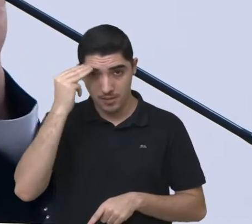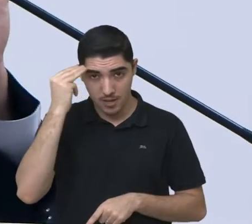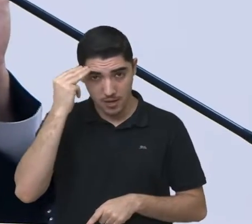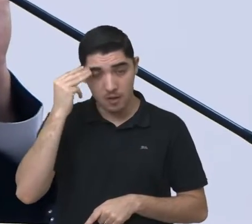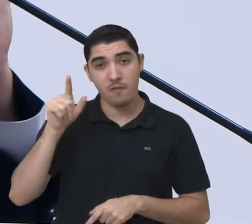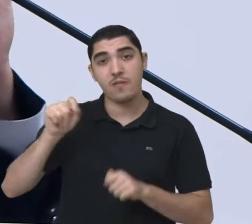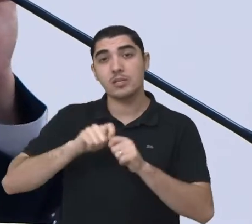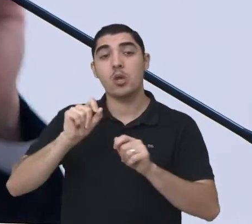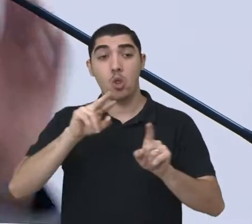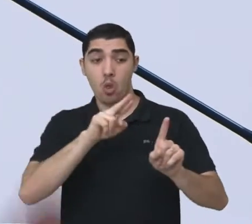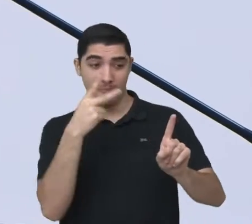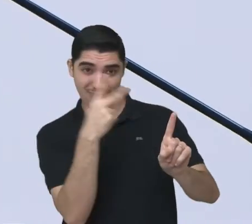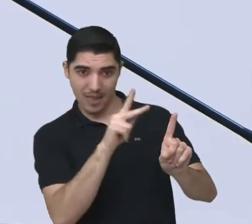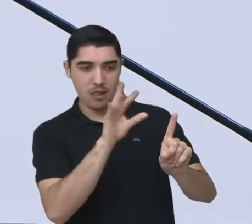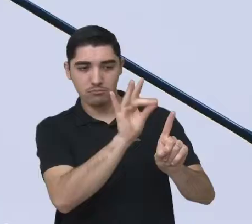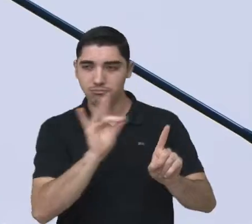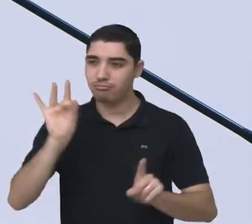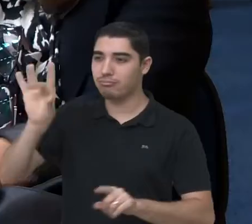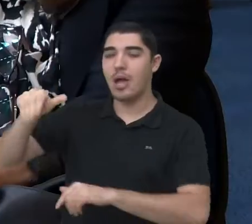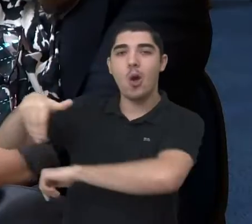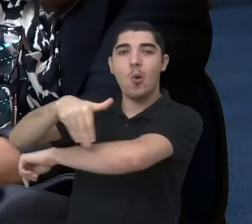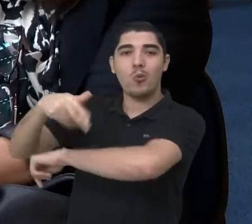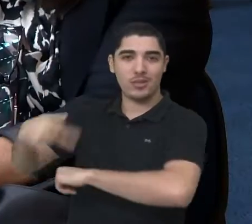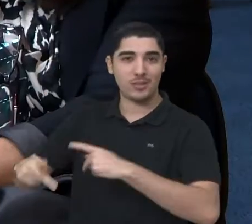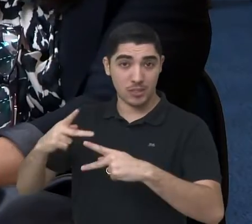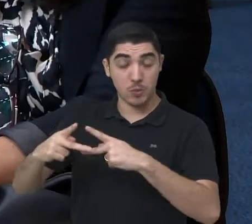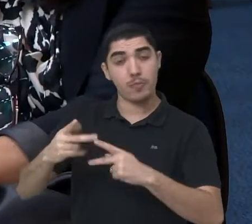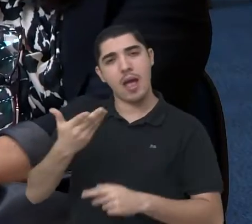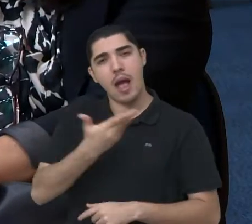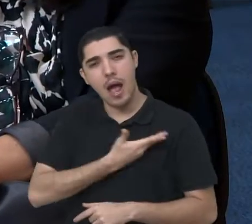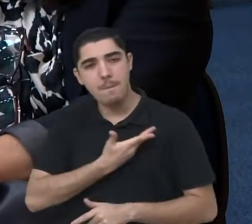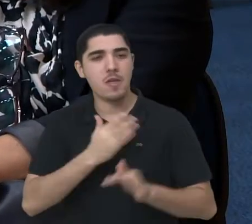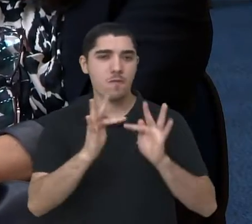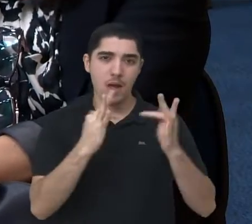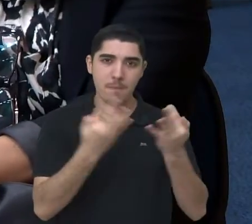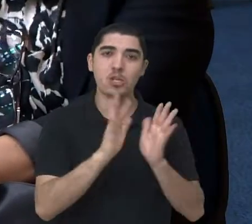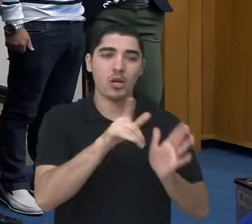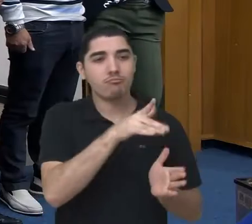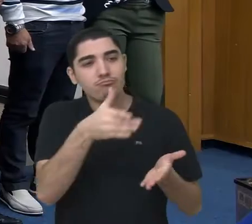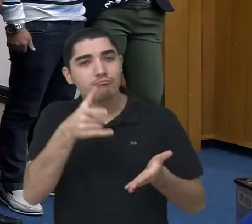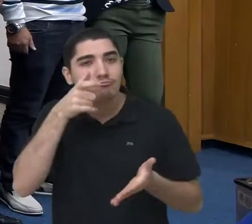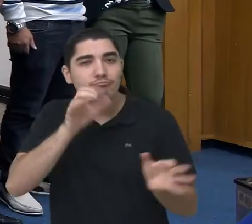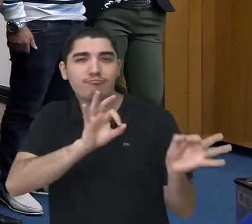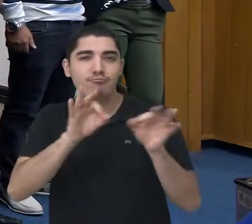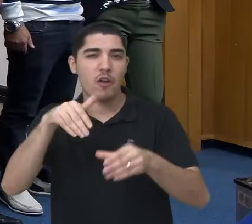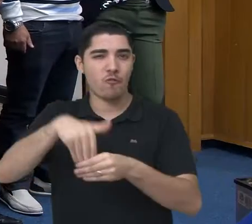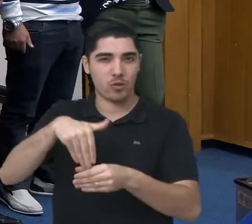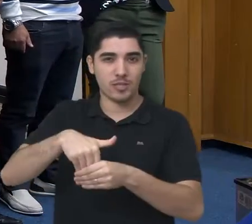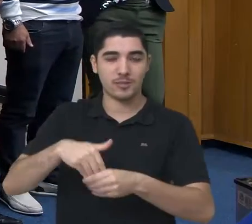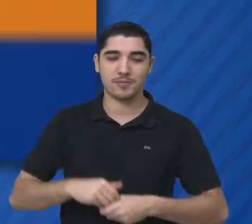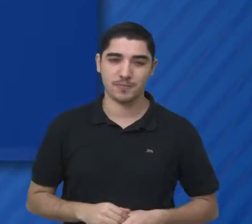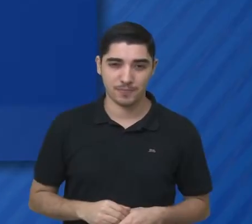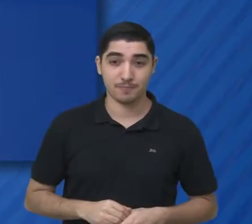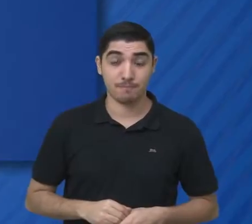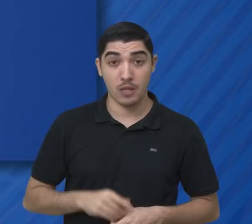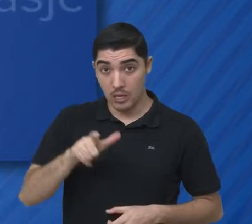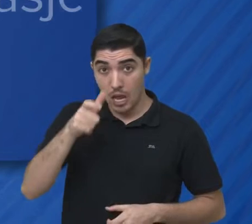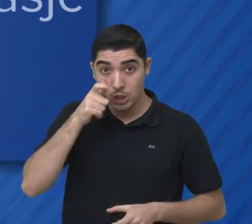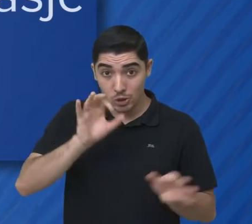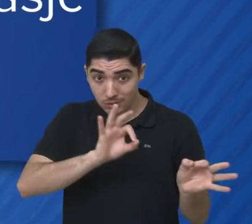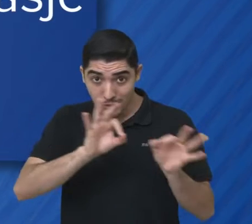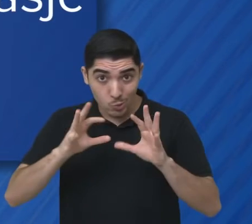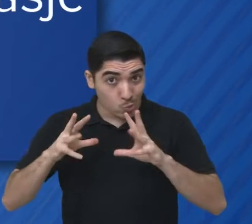dar o nome dele a uma rua da cidade. Amigos e familiares acompanharam a votação do plenário. A sessão